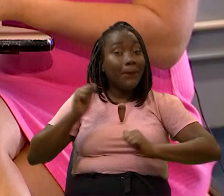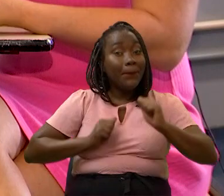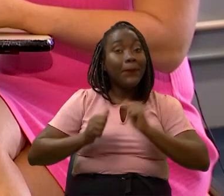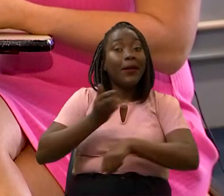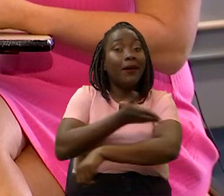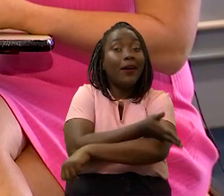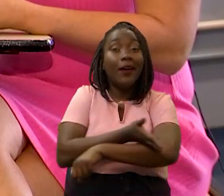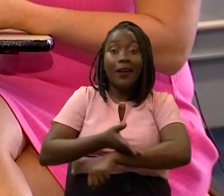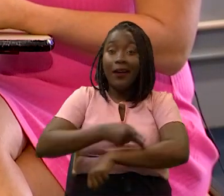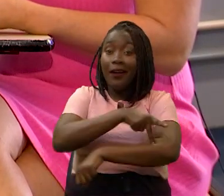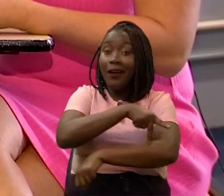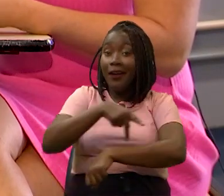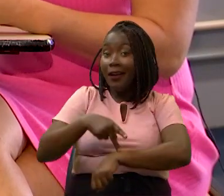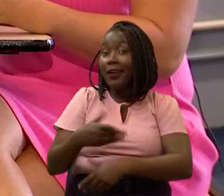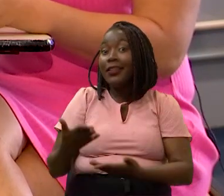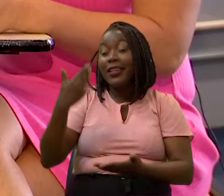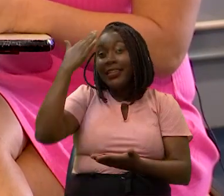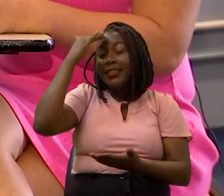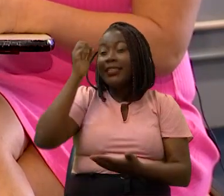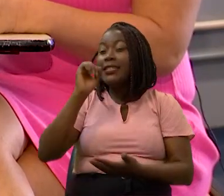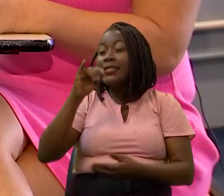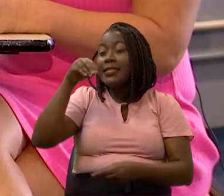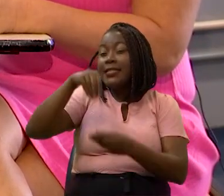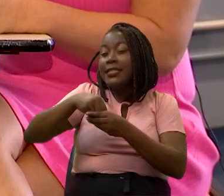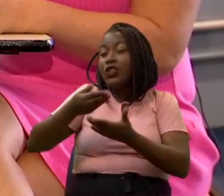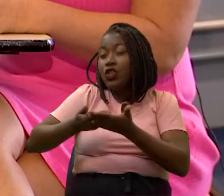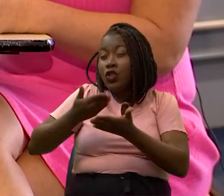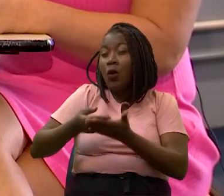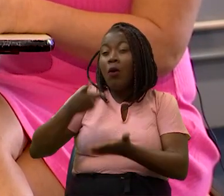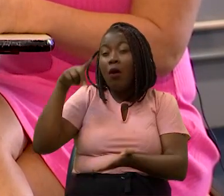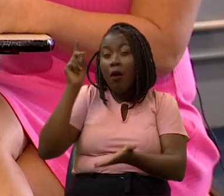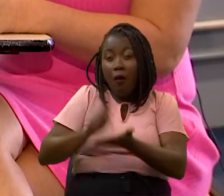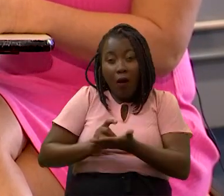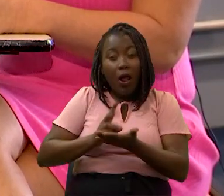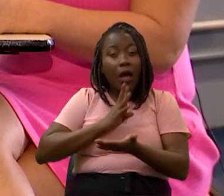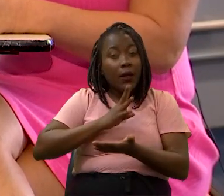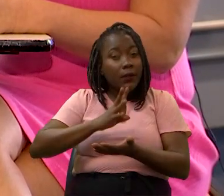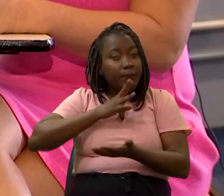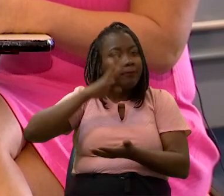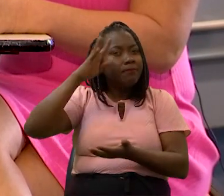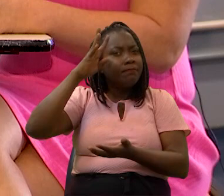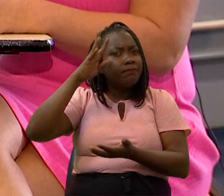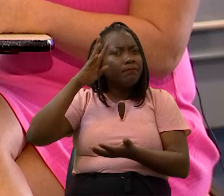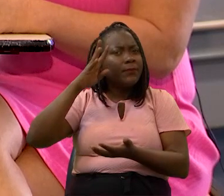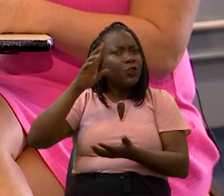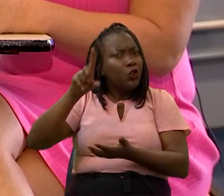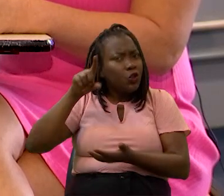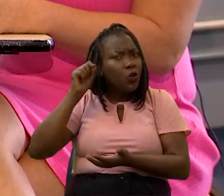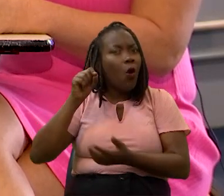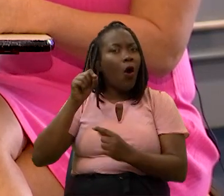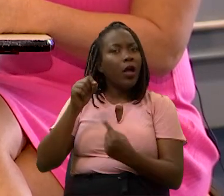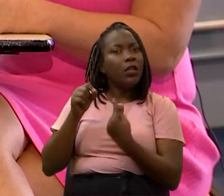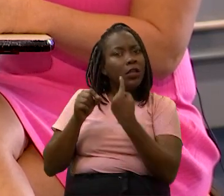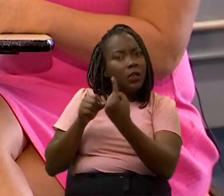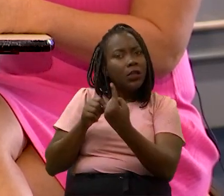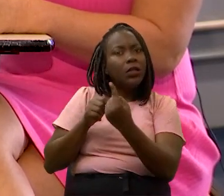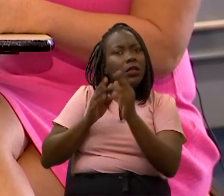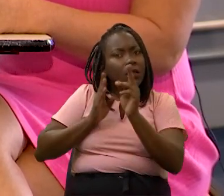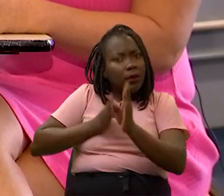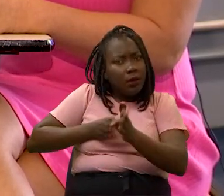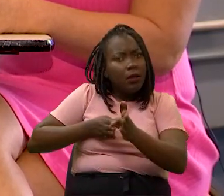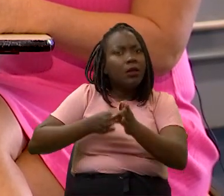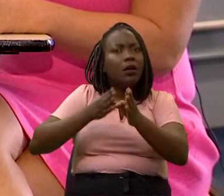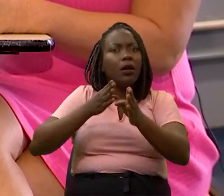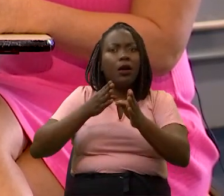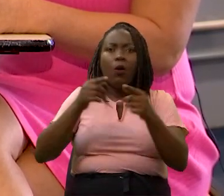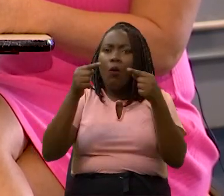perspectivas e tendências pedagógicas. Então, entender se a escola, de fato, conhece e escolhe uma delas para seguir